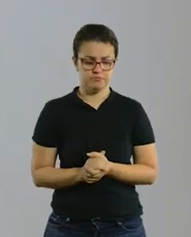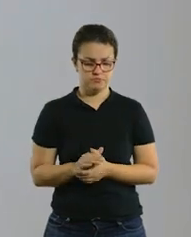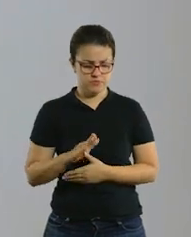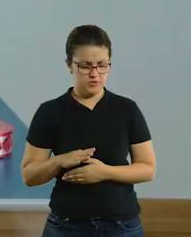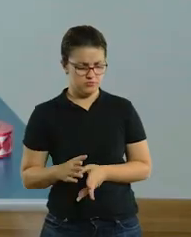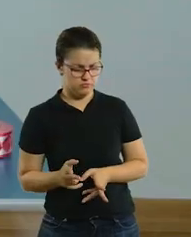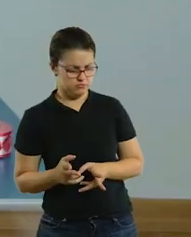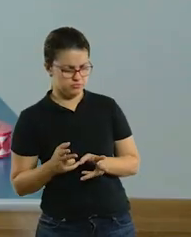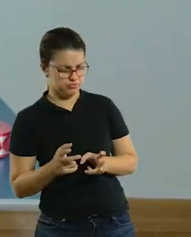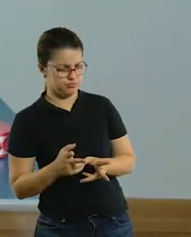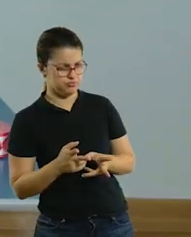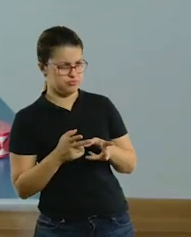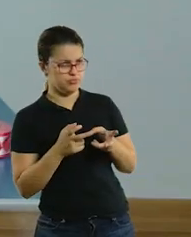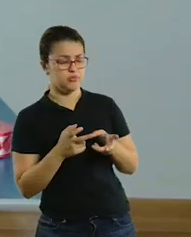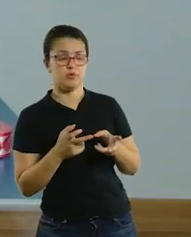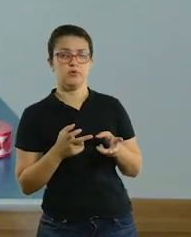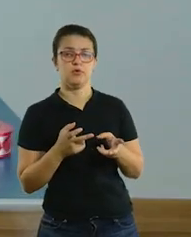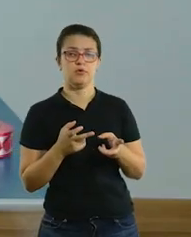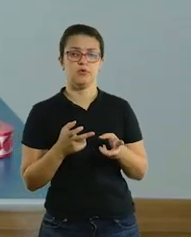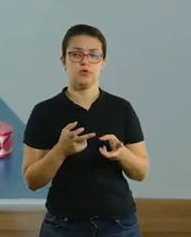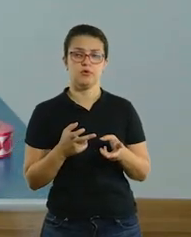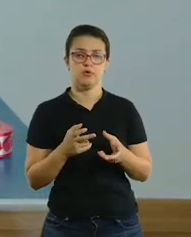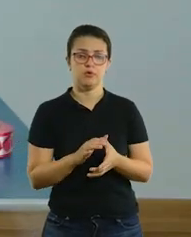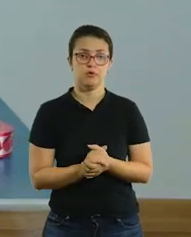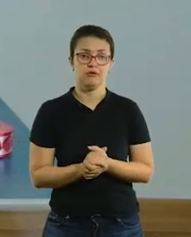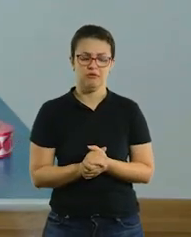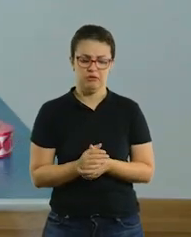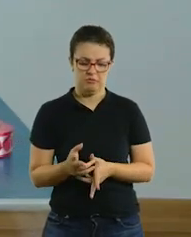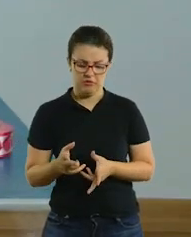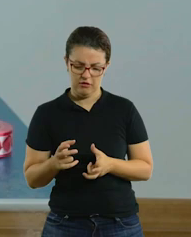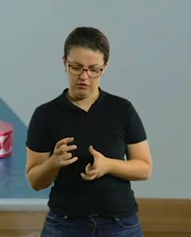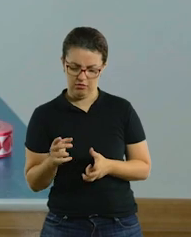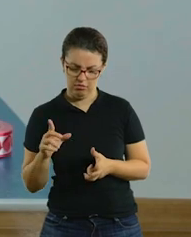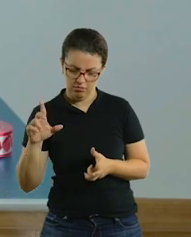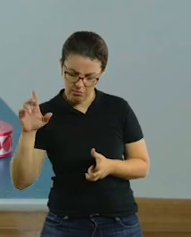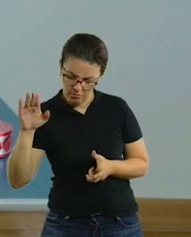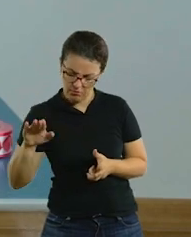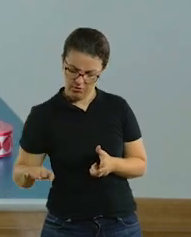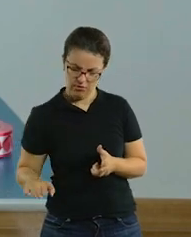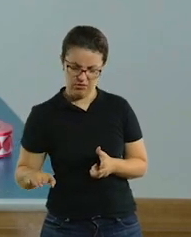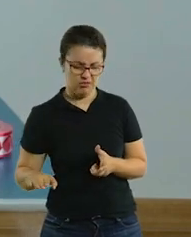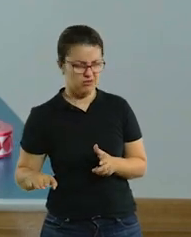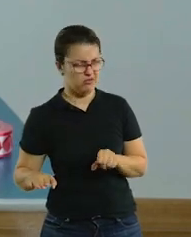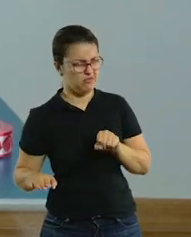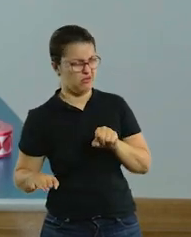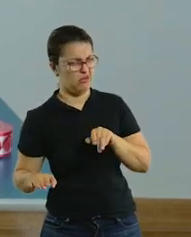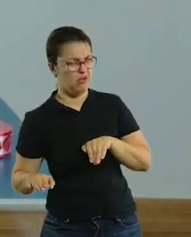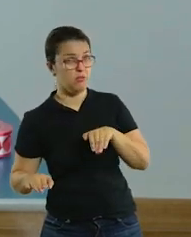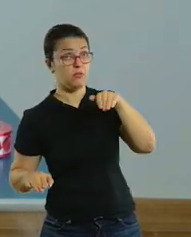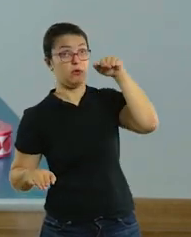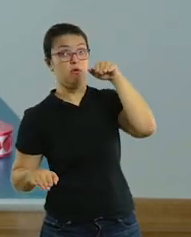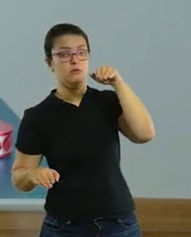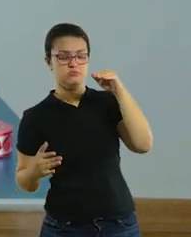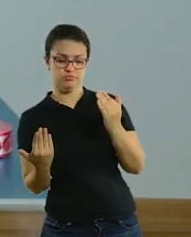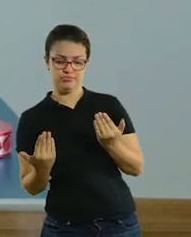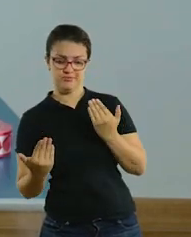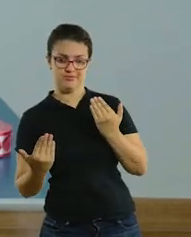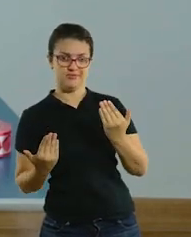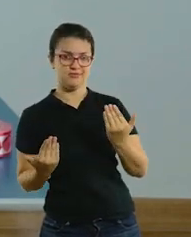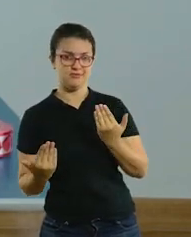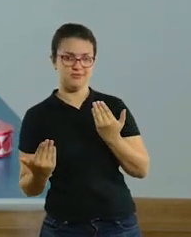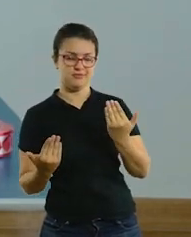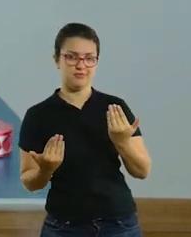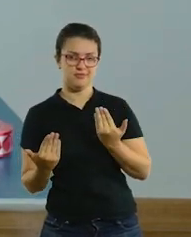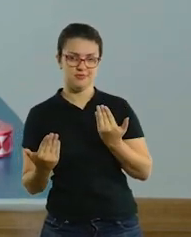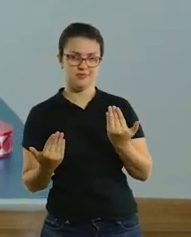a criança vai perceber, a partir daí, que ela é menor que você. E aí está a comparação